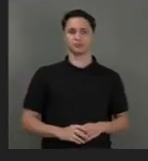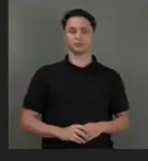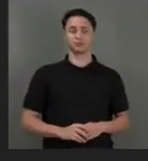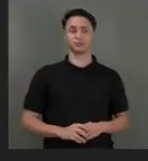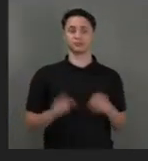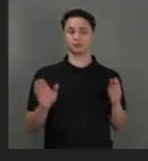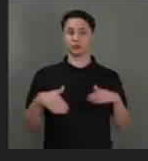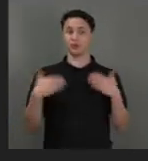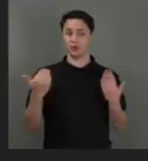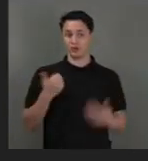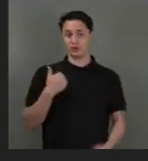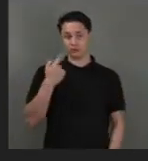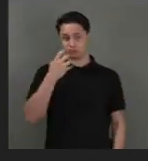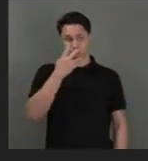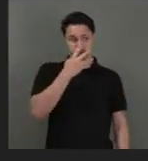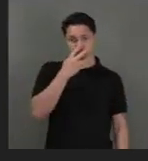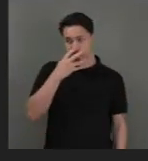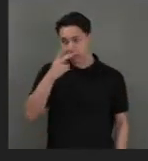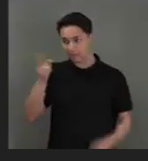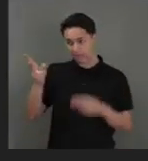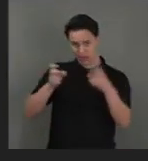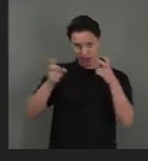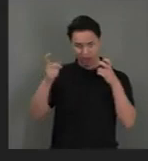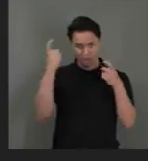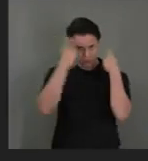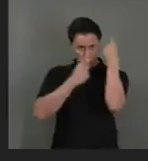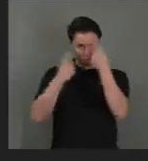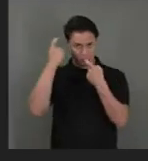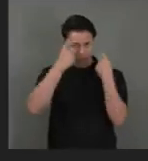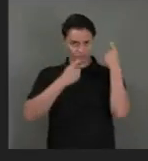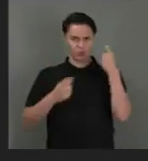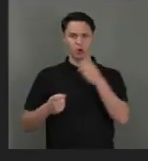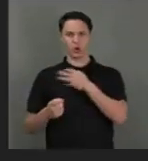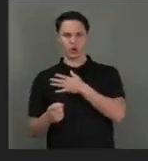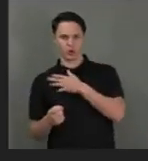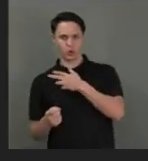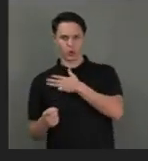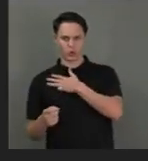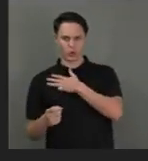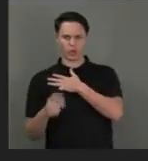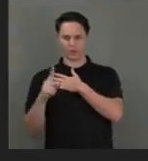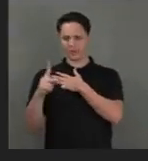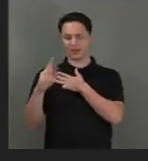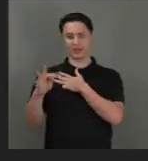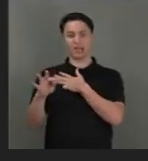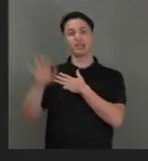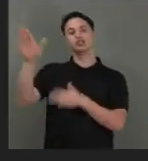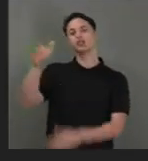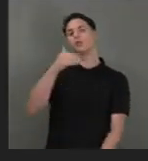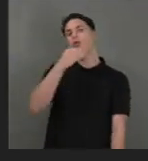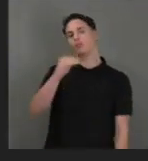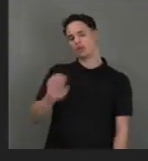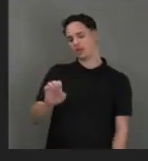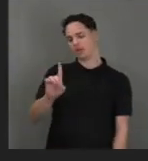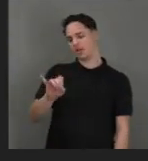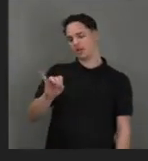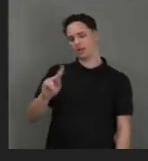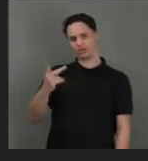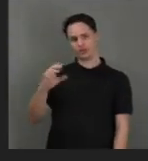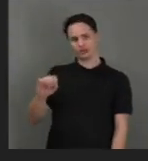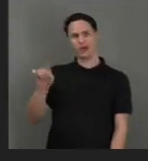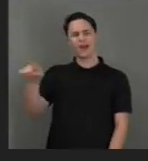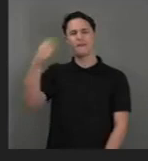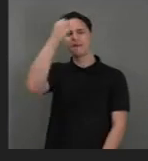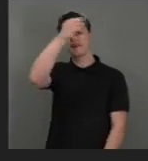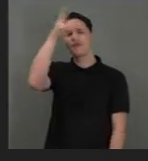E eu vejo a preocupação grande do Lula, do PT, escalou até o Edinho Silva, aquele prefeito de